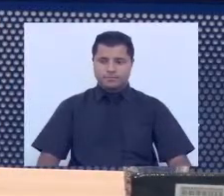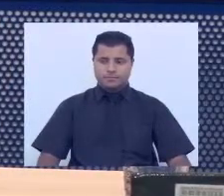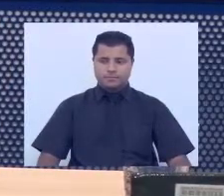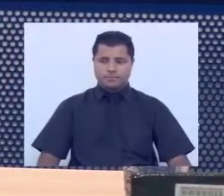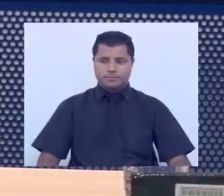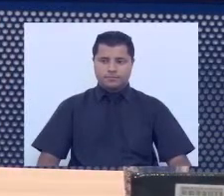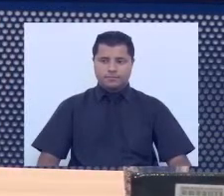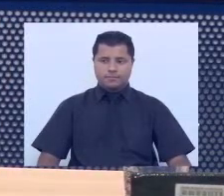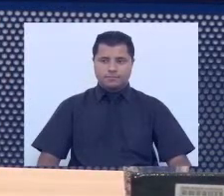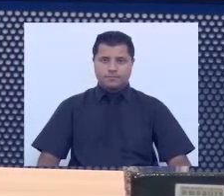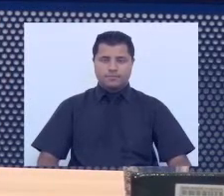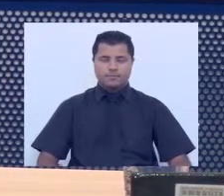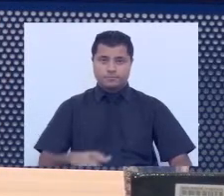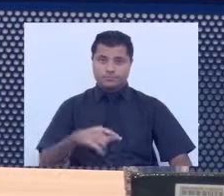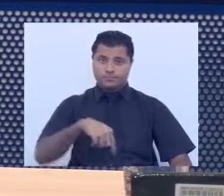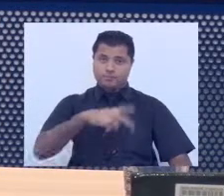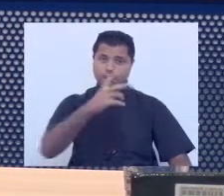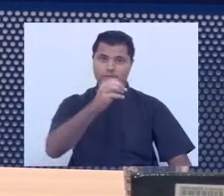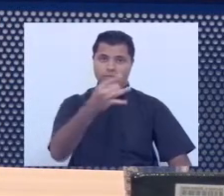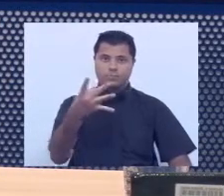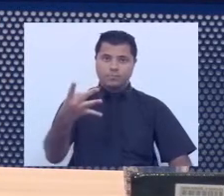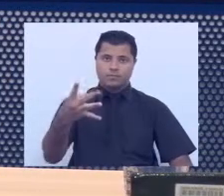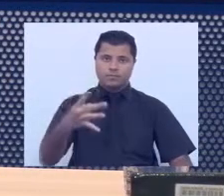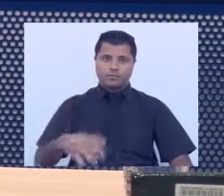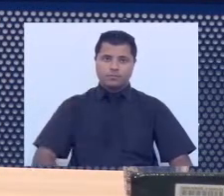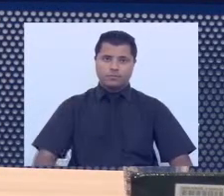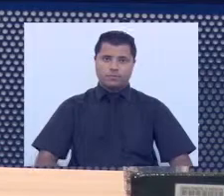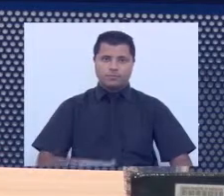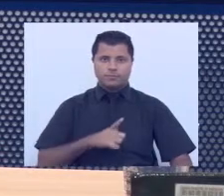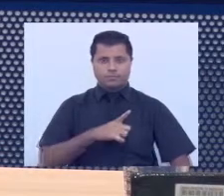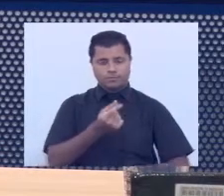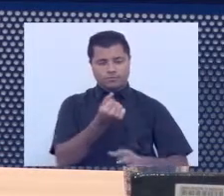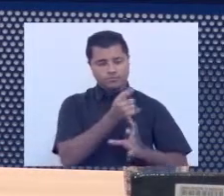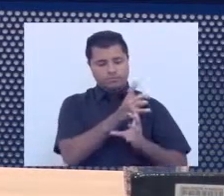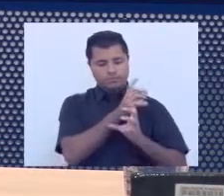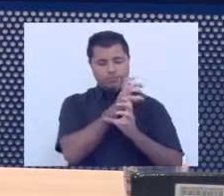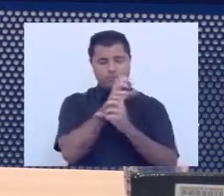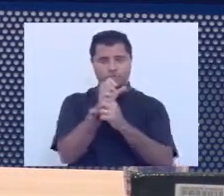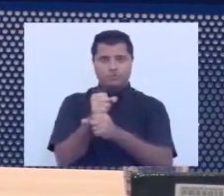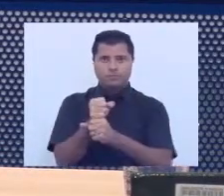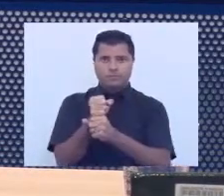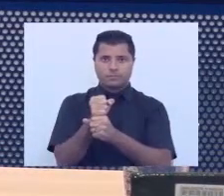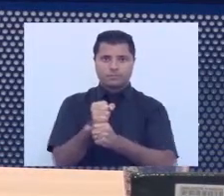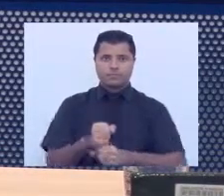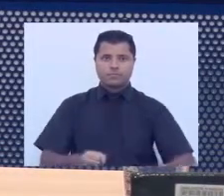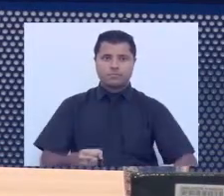Esse ano tivemos um orçamento de